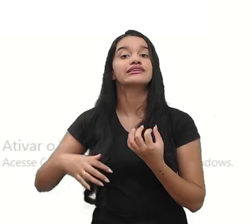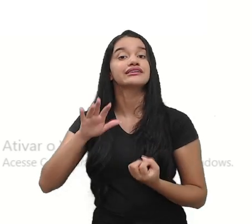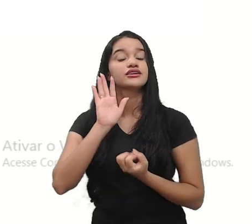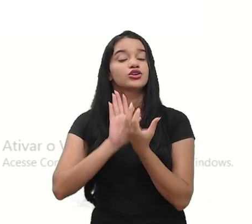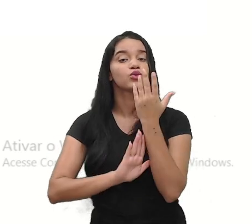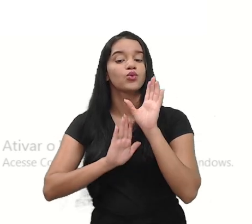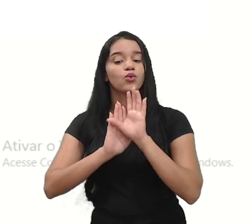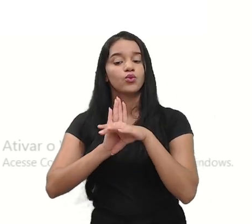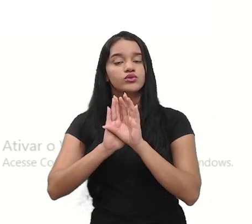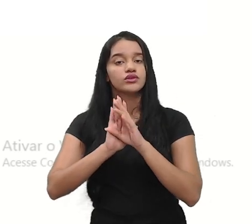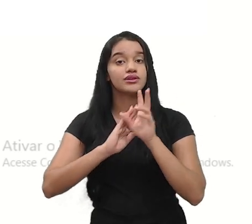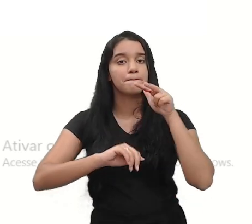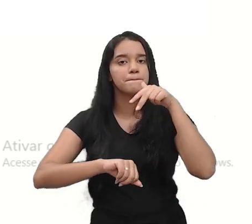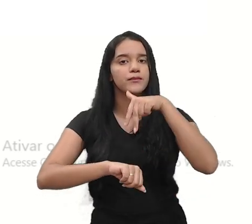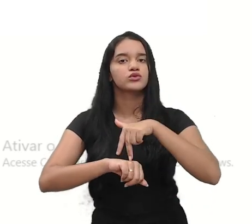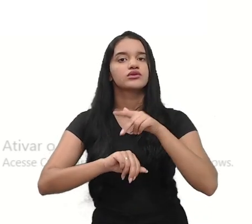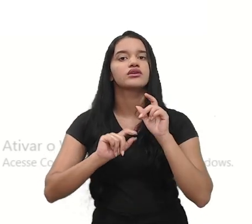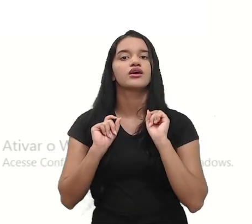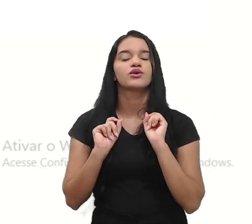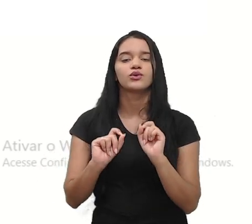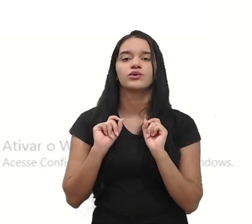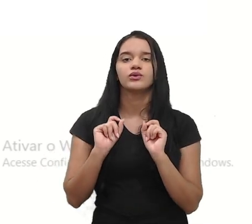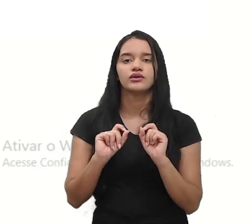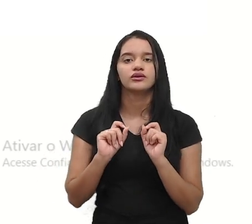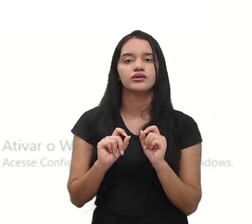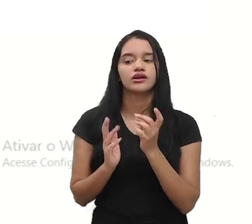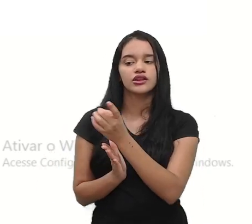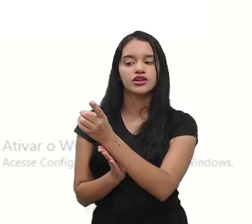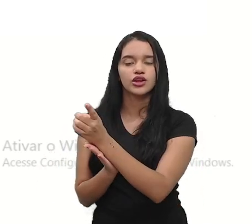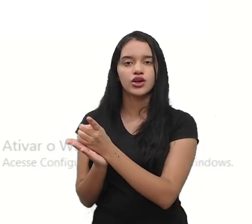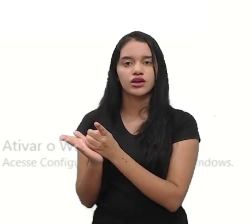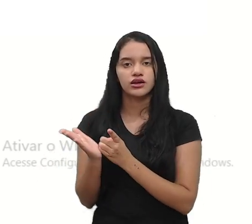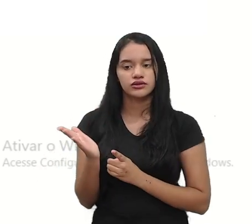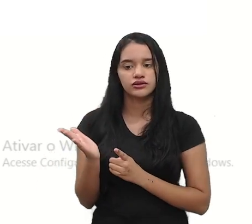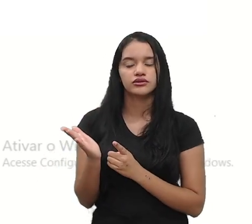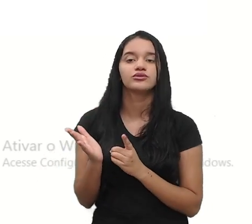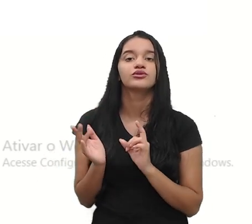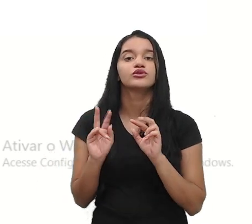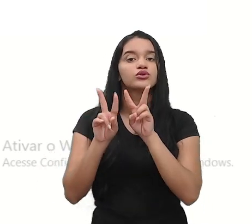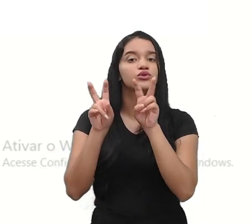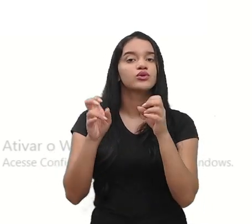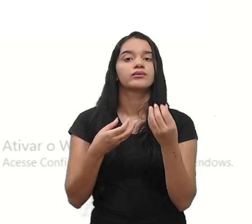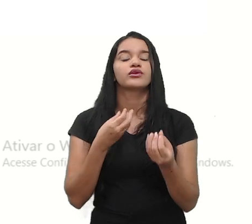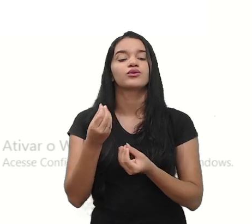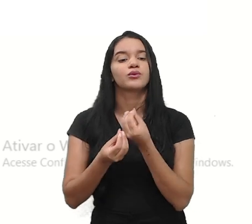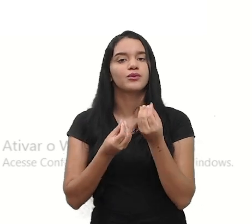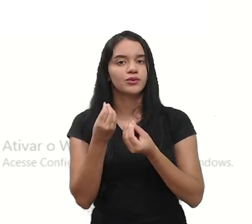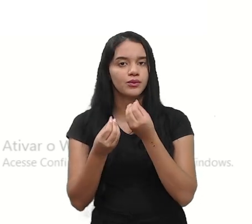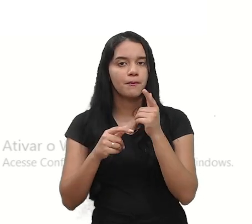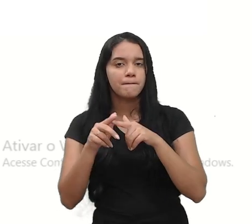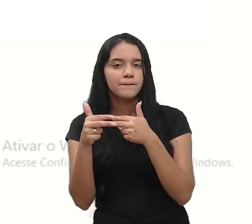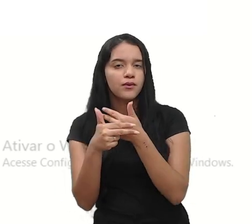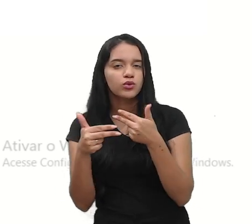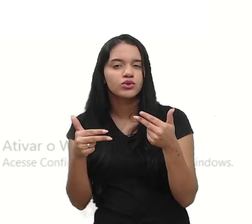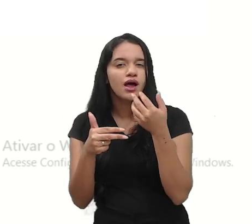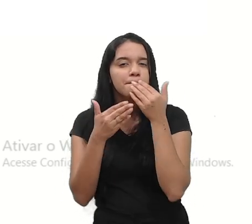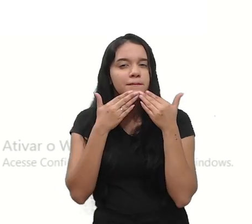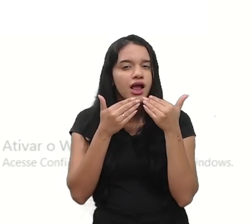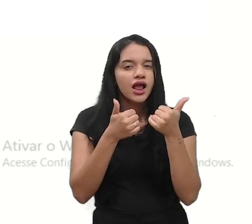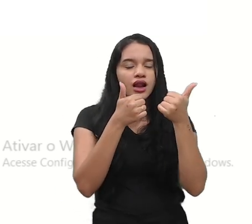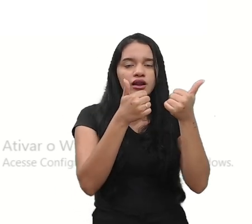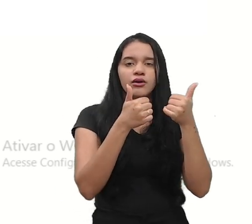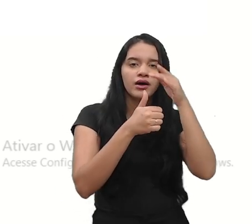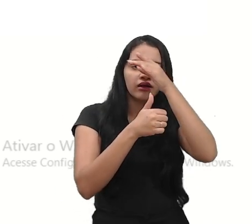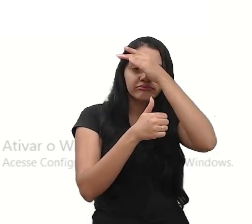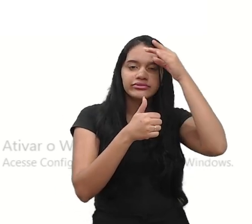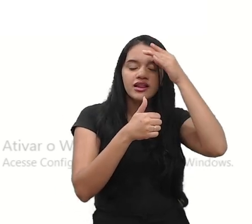conceito de posicionamento, que se refere a uma declaração consensual sobre como um produto melhor atende a um cliente específico e